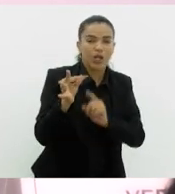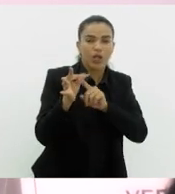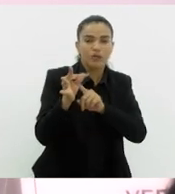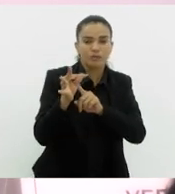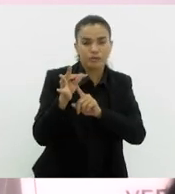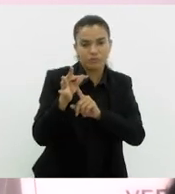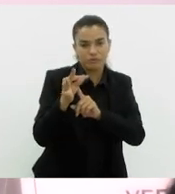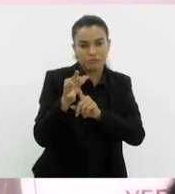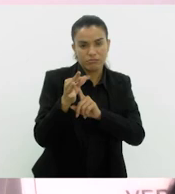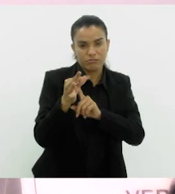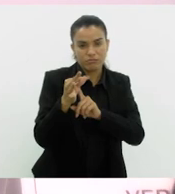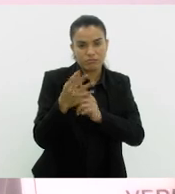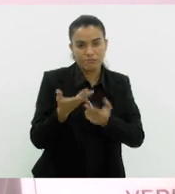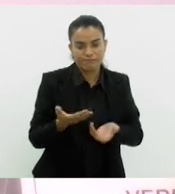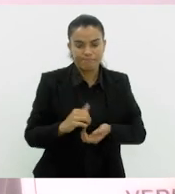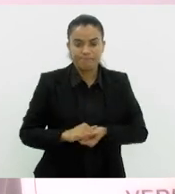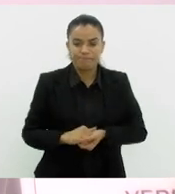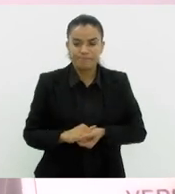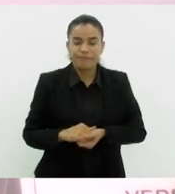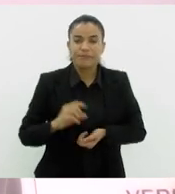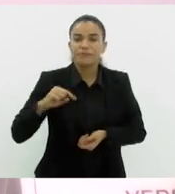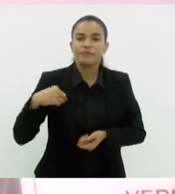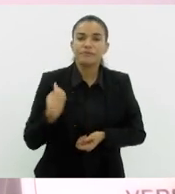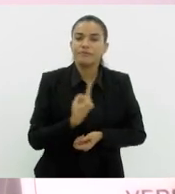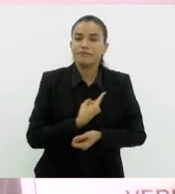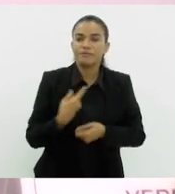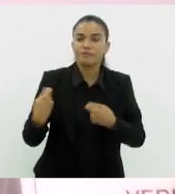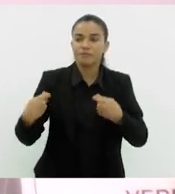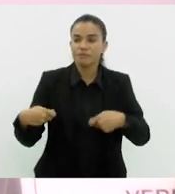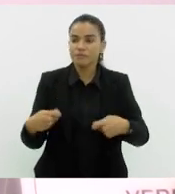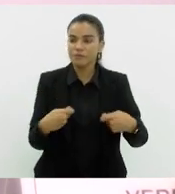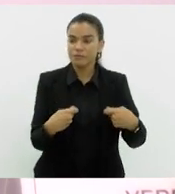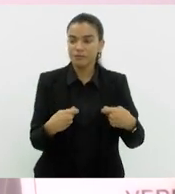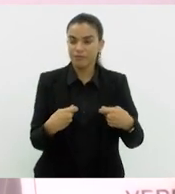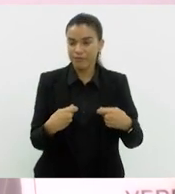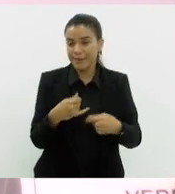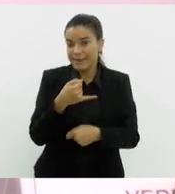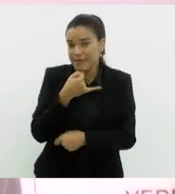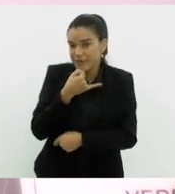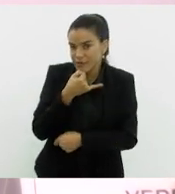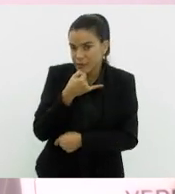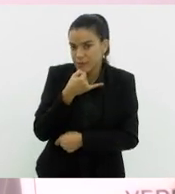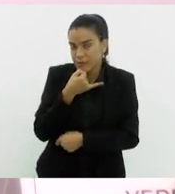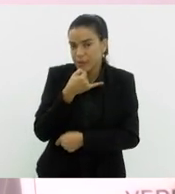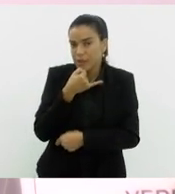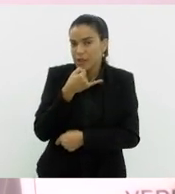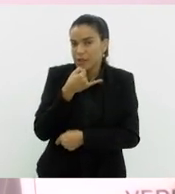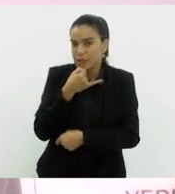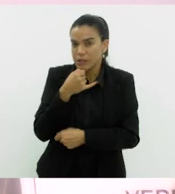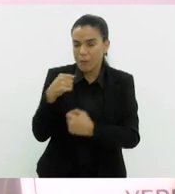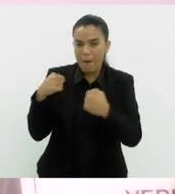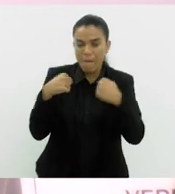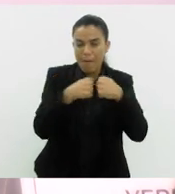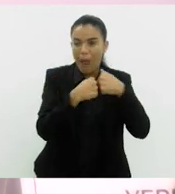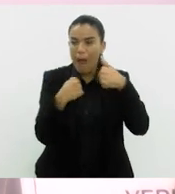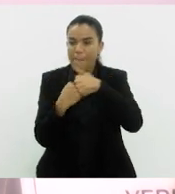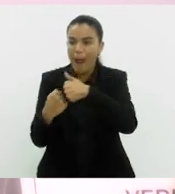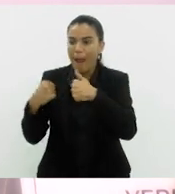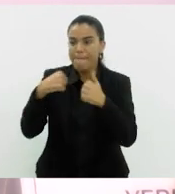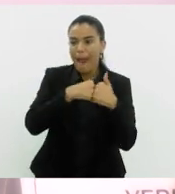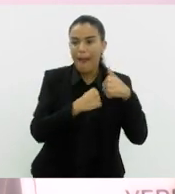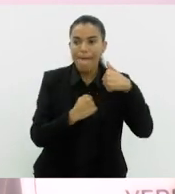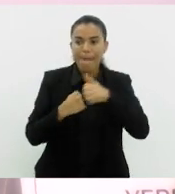ano. E a gente precisa, infelizmente, seguir se debatendo em nichos ainda